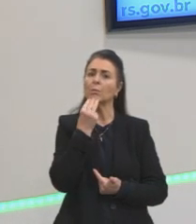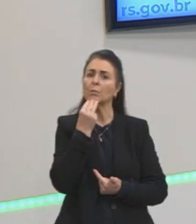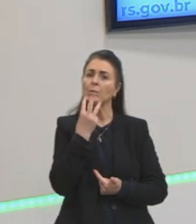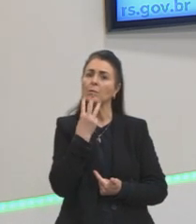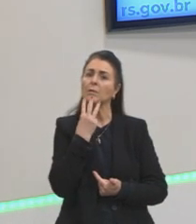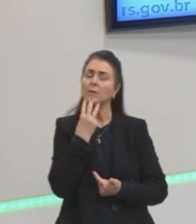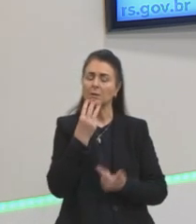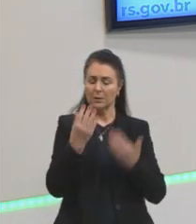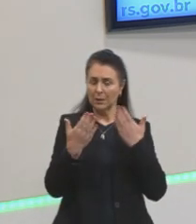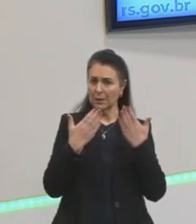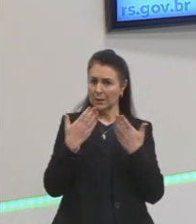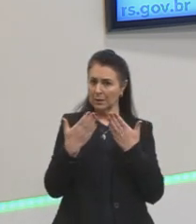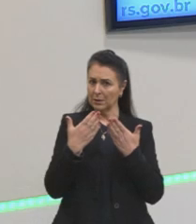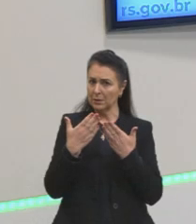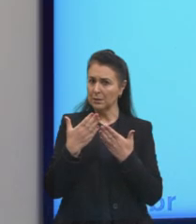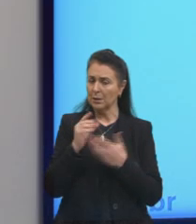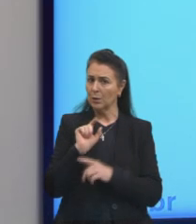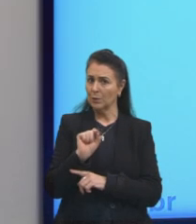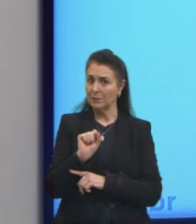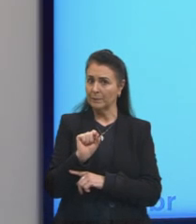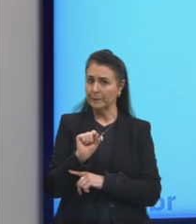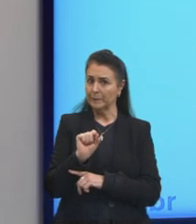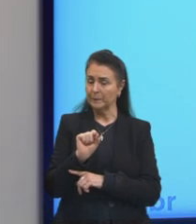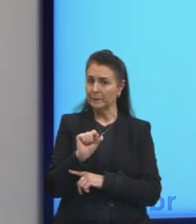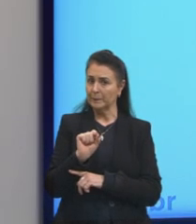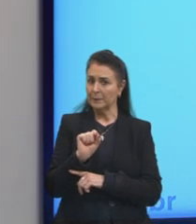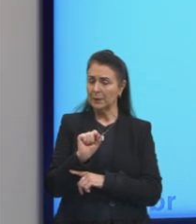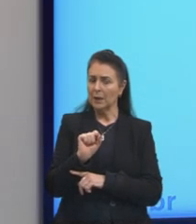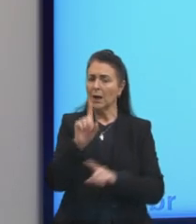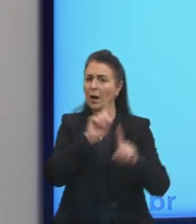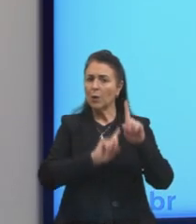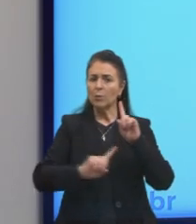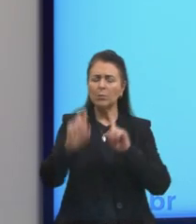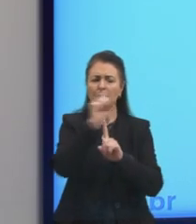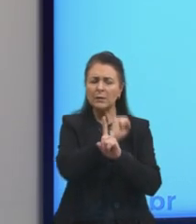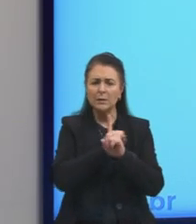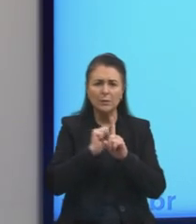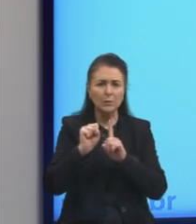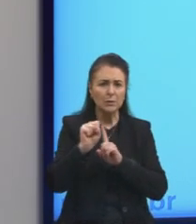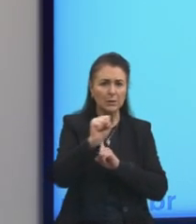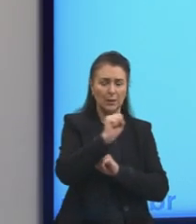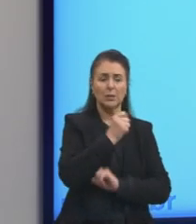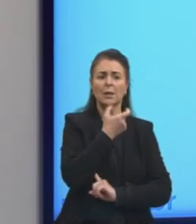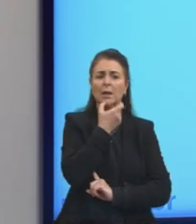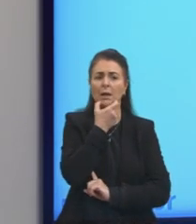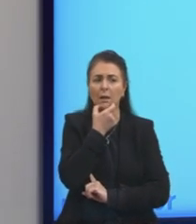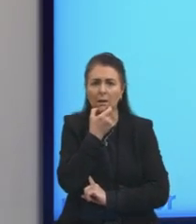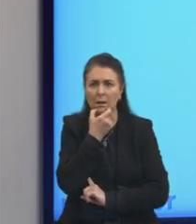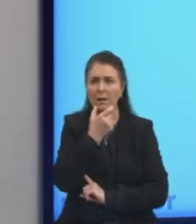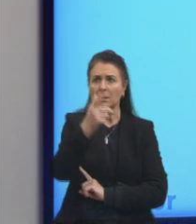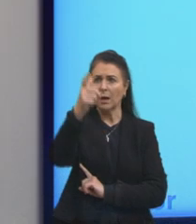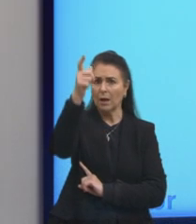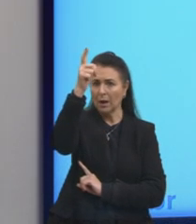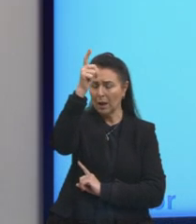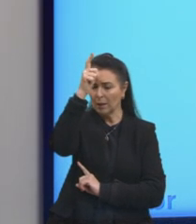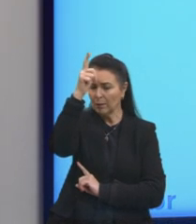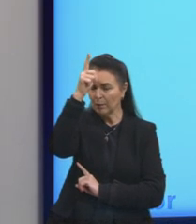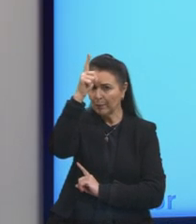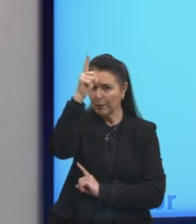analisar Olha só ele Analisa algumas sociedades inglesa alemã